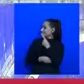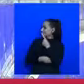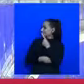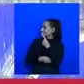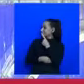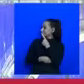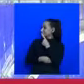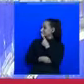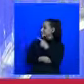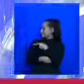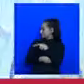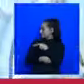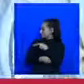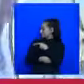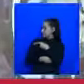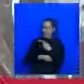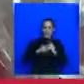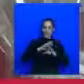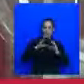Valendo.